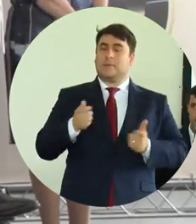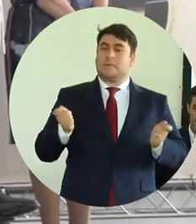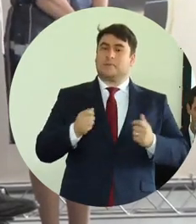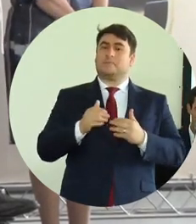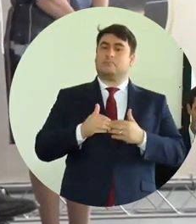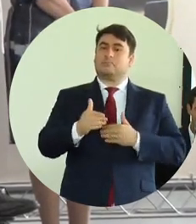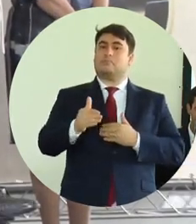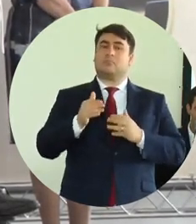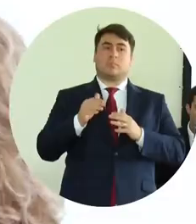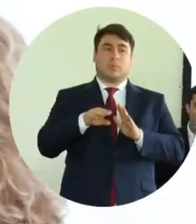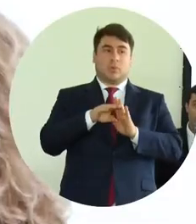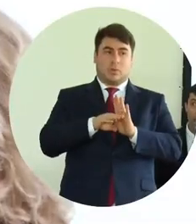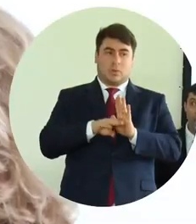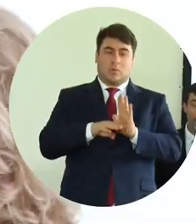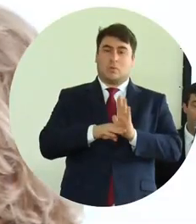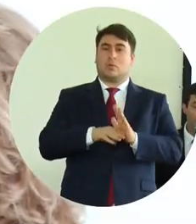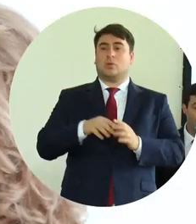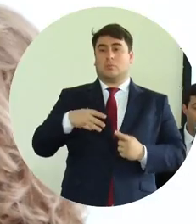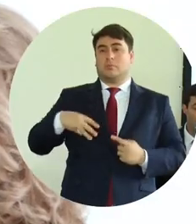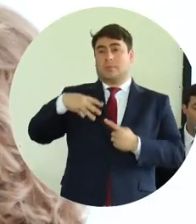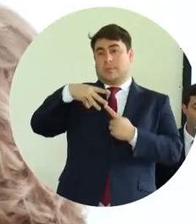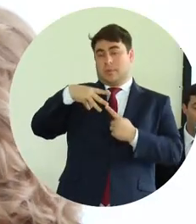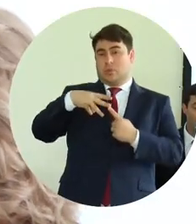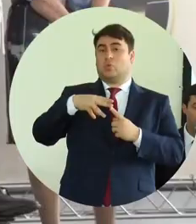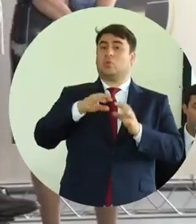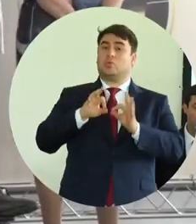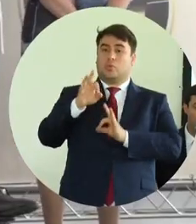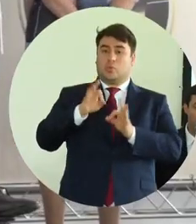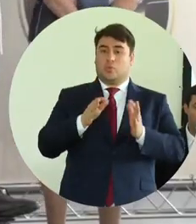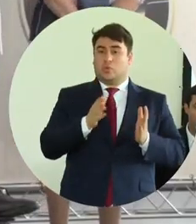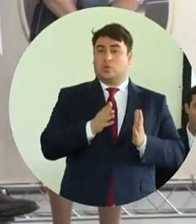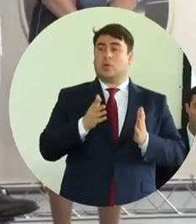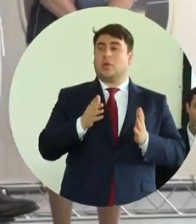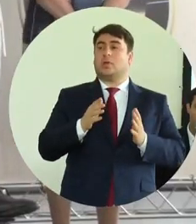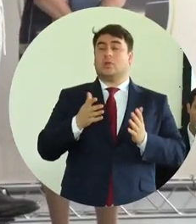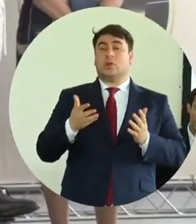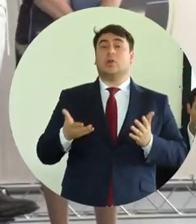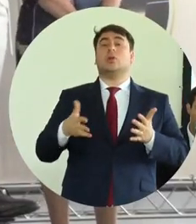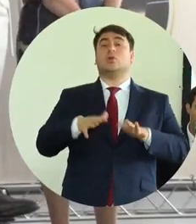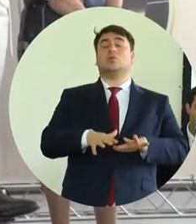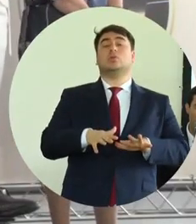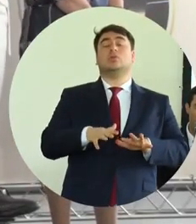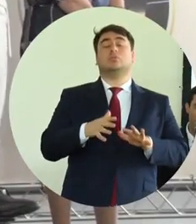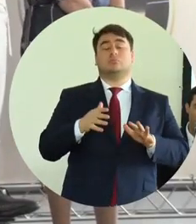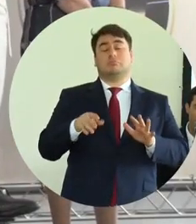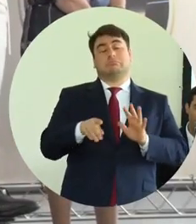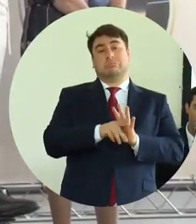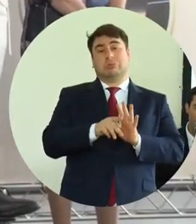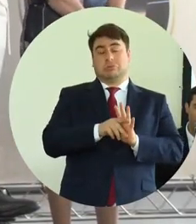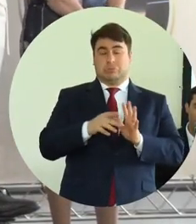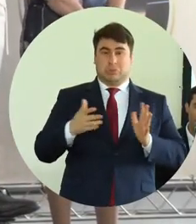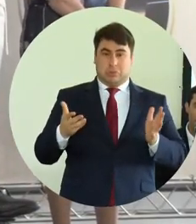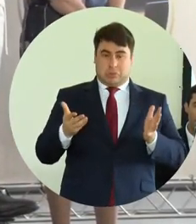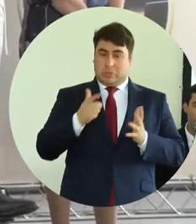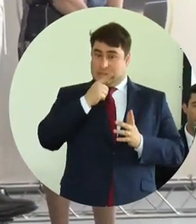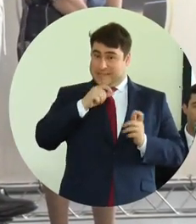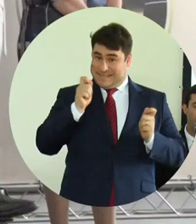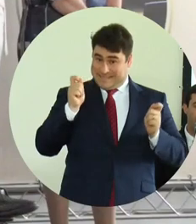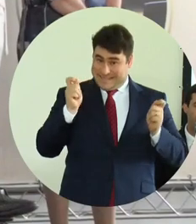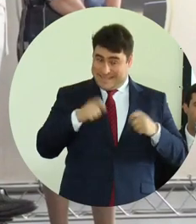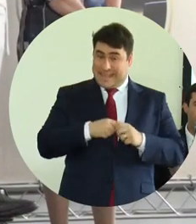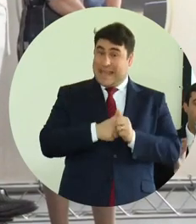deste programa. McDonald's, o projeto, o programa de inclusão McDonald's, criado para acompanhar os funcionários